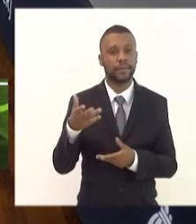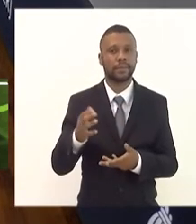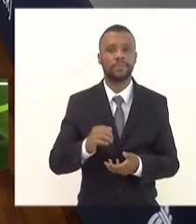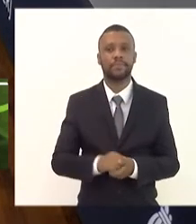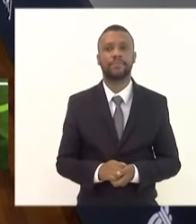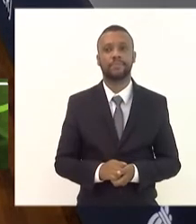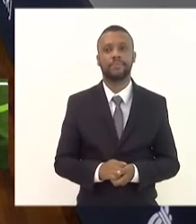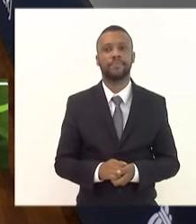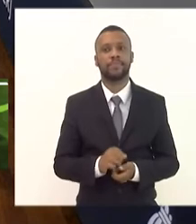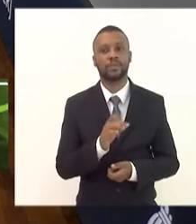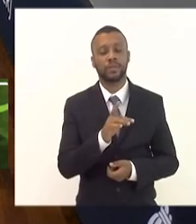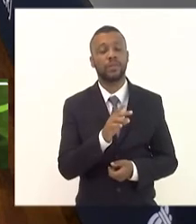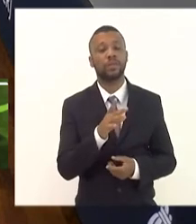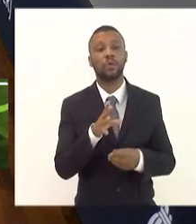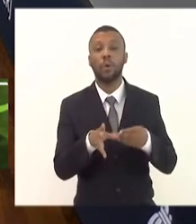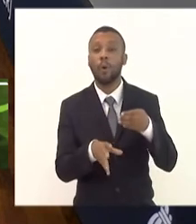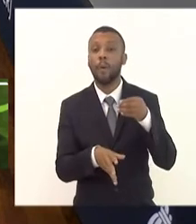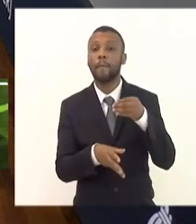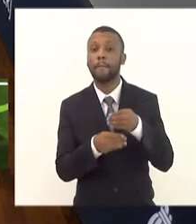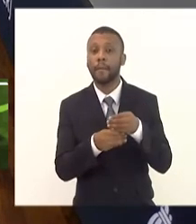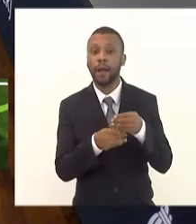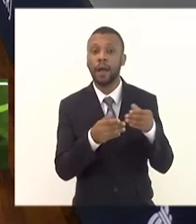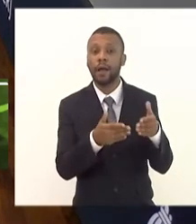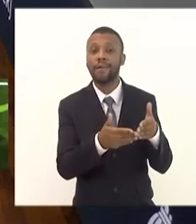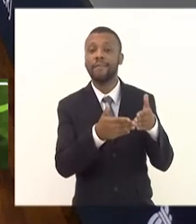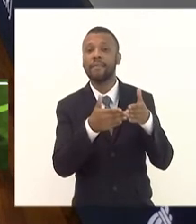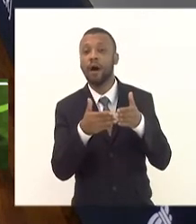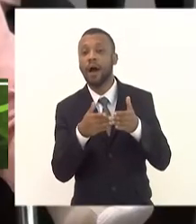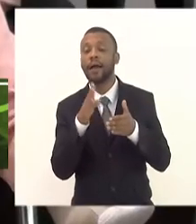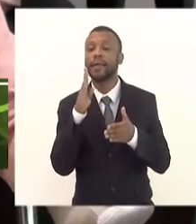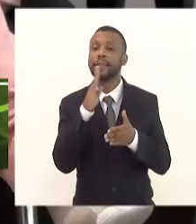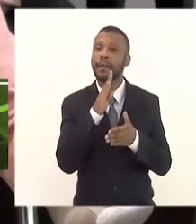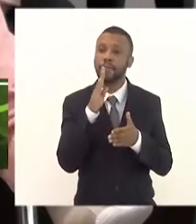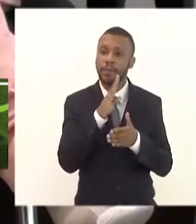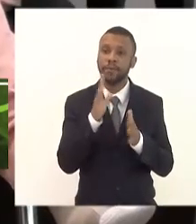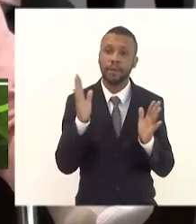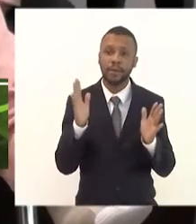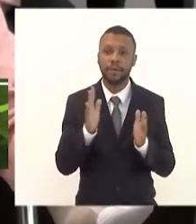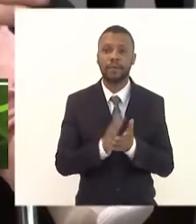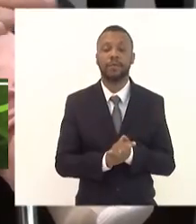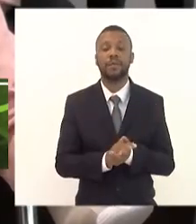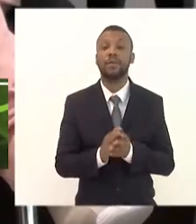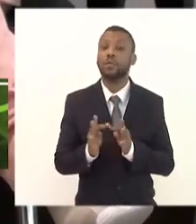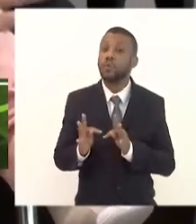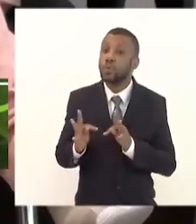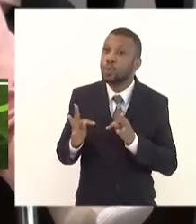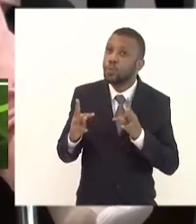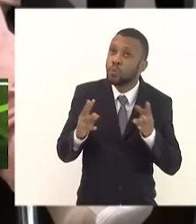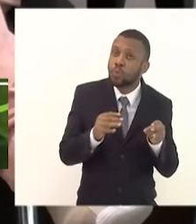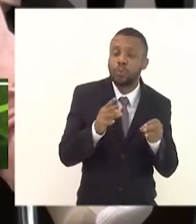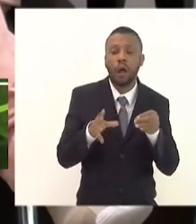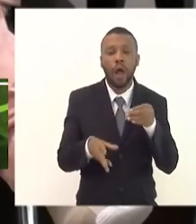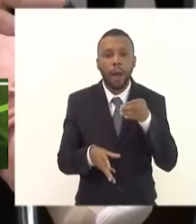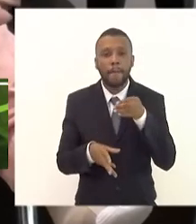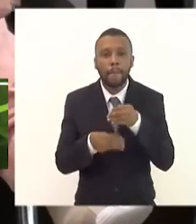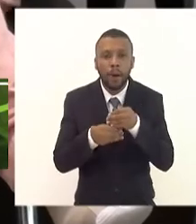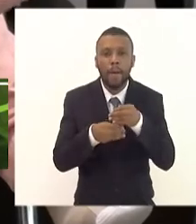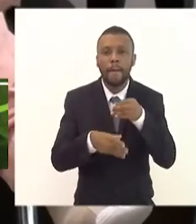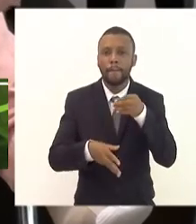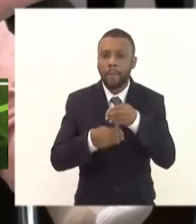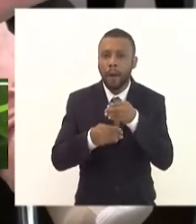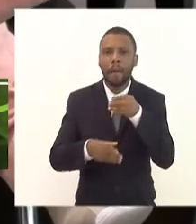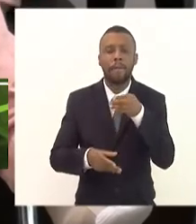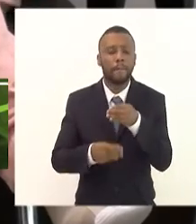Quando é complementar, sim. O pessoal falou, tudo é complementar fora da emergência. É. Nem tudo é complementar, porque nem sempre vai... Por